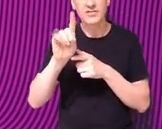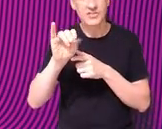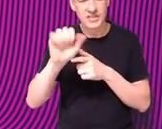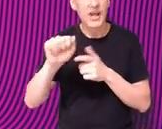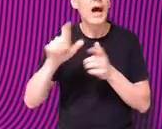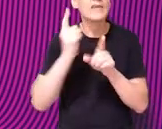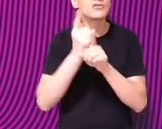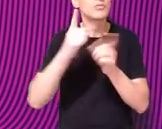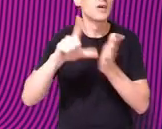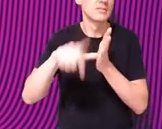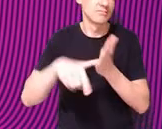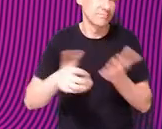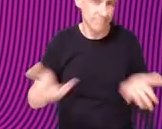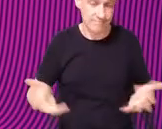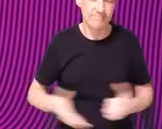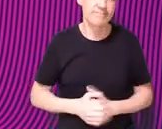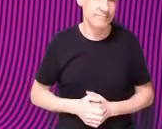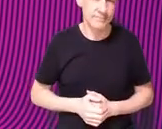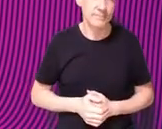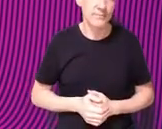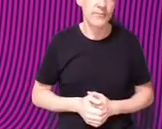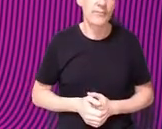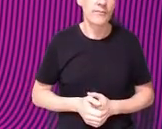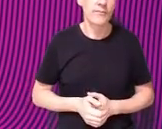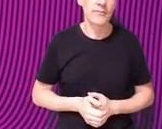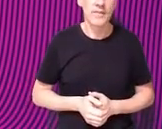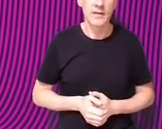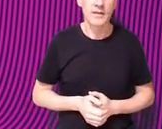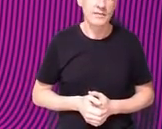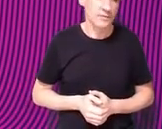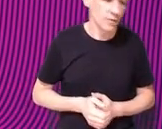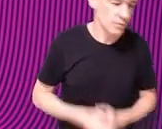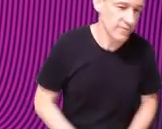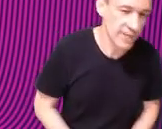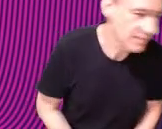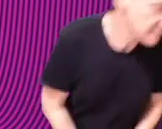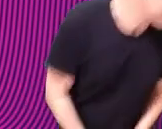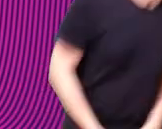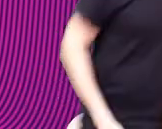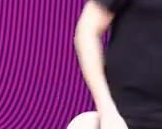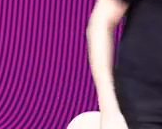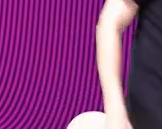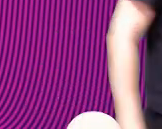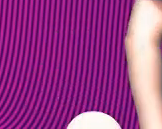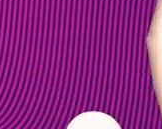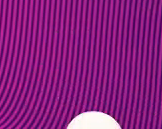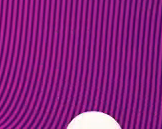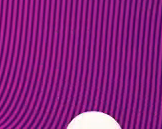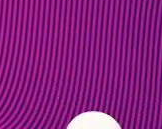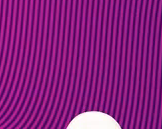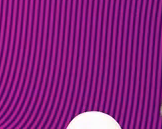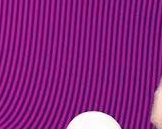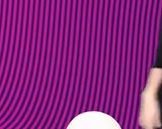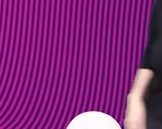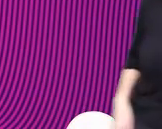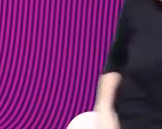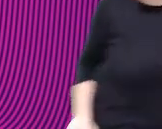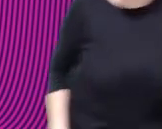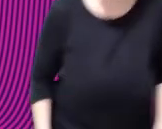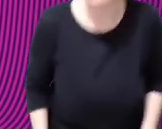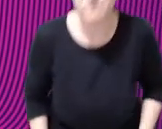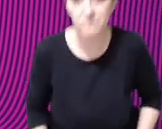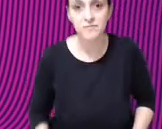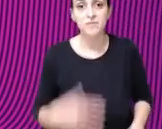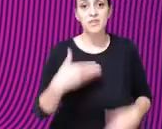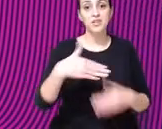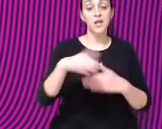racional do recurso stewardship, a utilização de protocolos de centros de excelência, é para justamente apoiar o cardiologista,